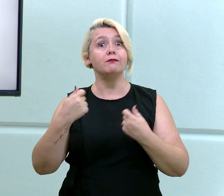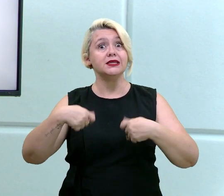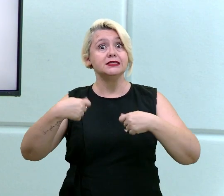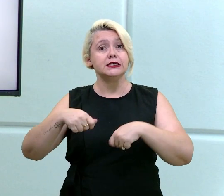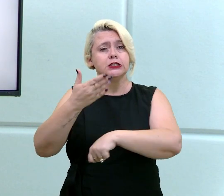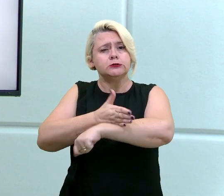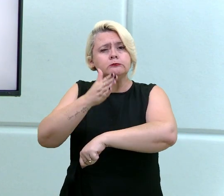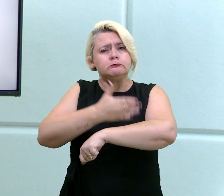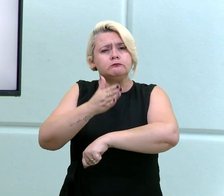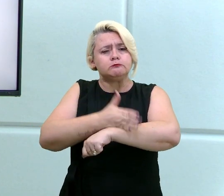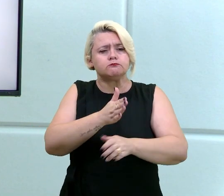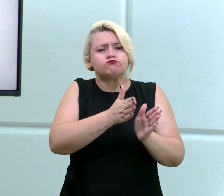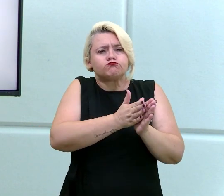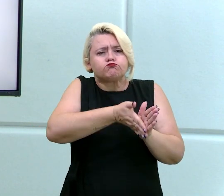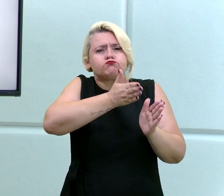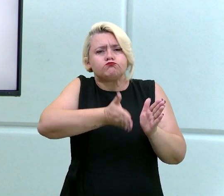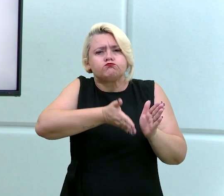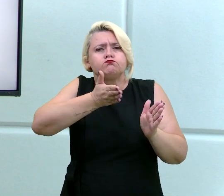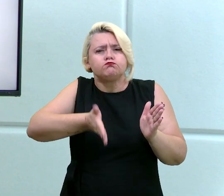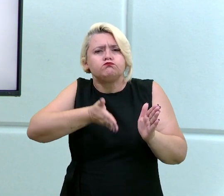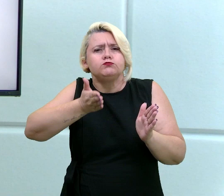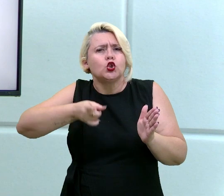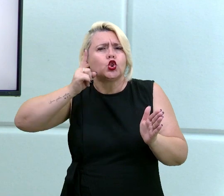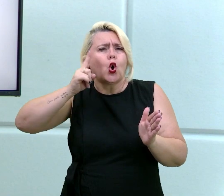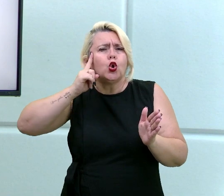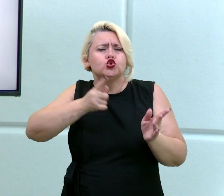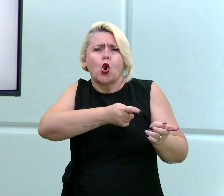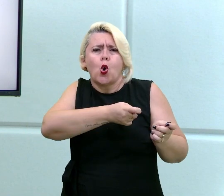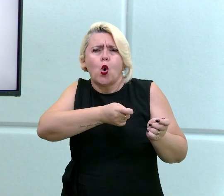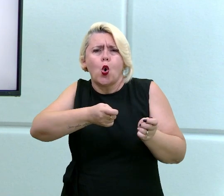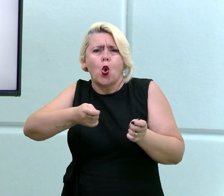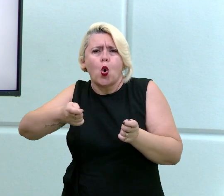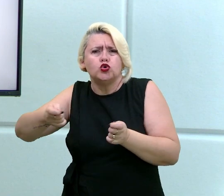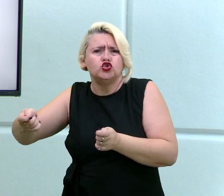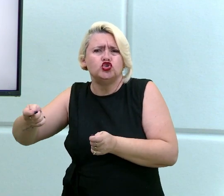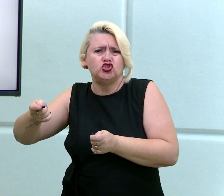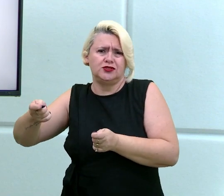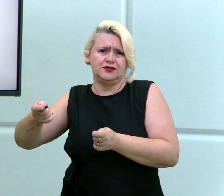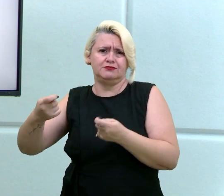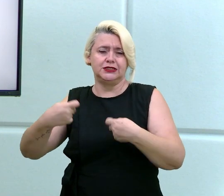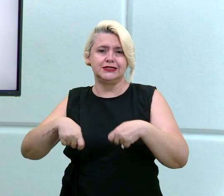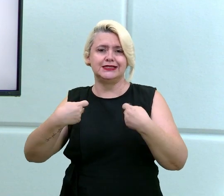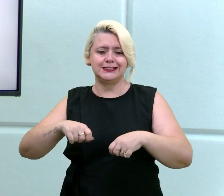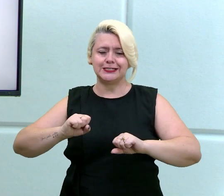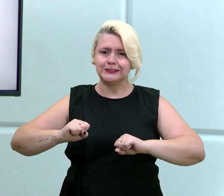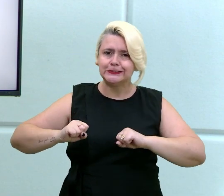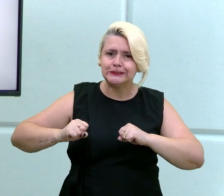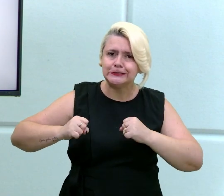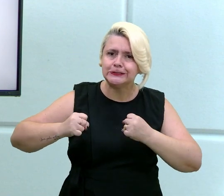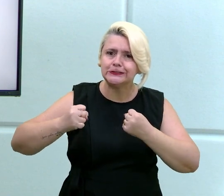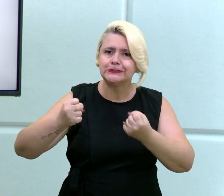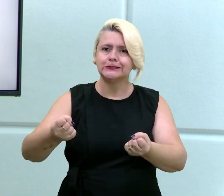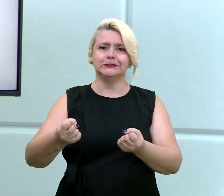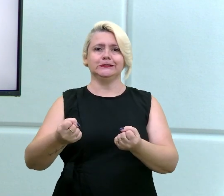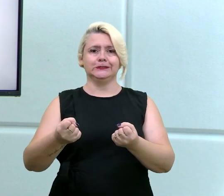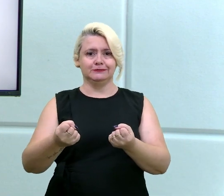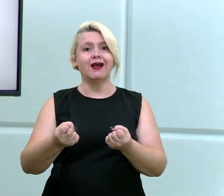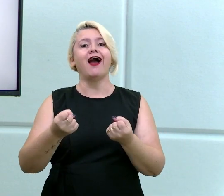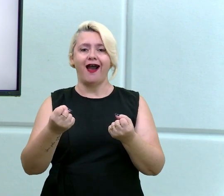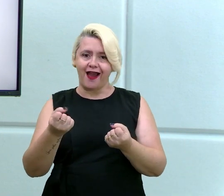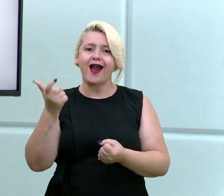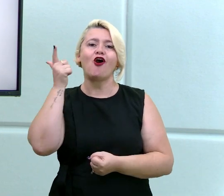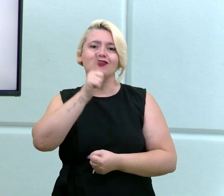uma regularidade de treinos, o esforço regular, constante, contínuo. Aí